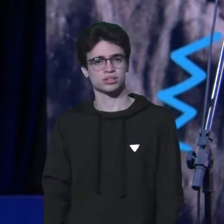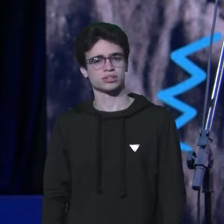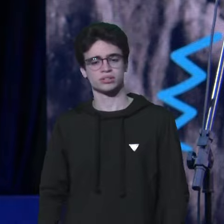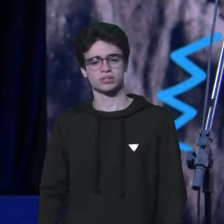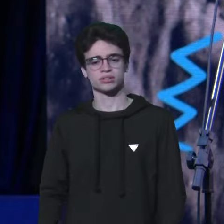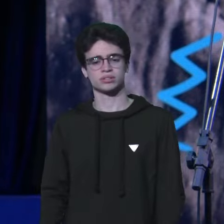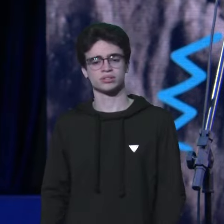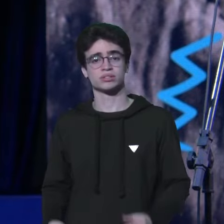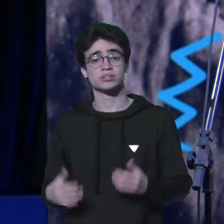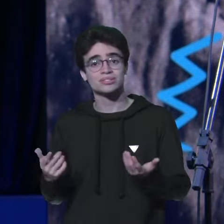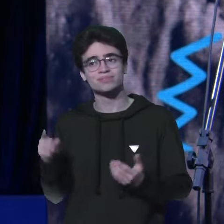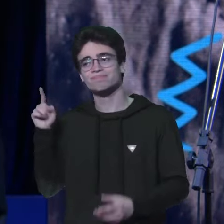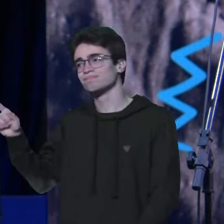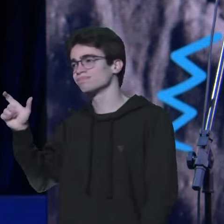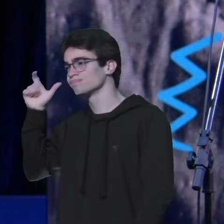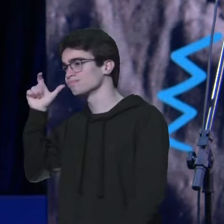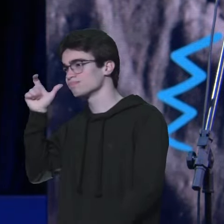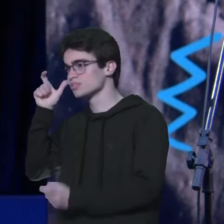O espírito de Piton,